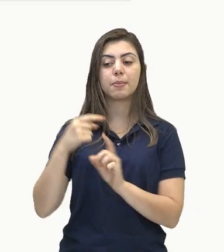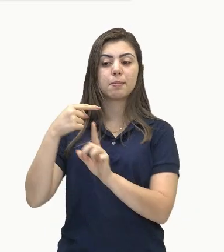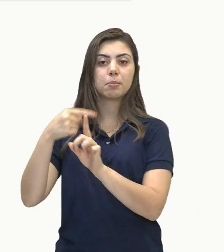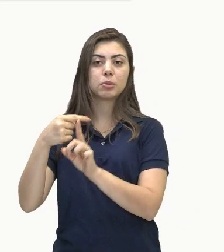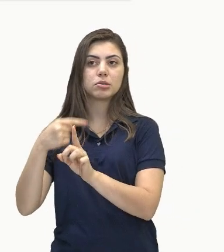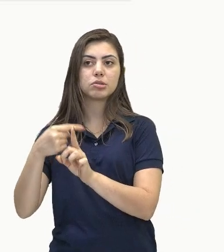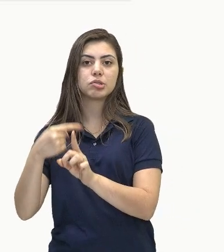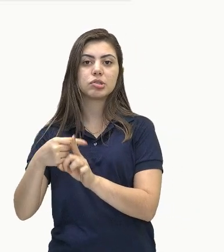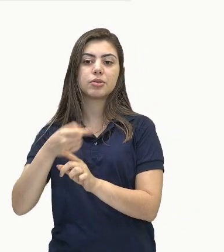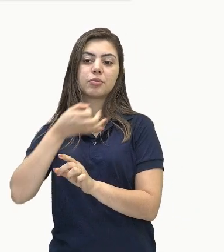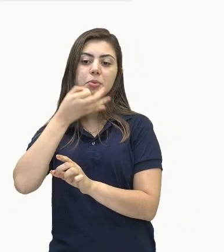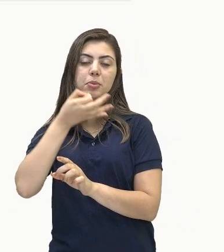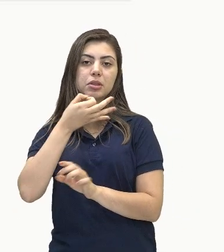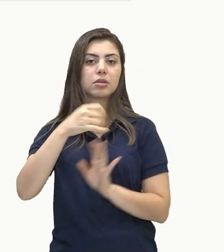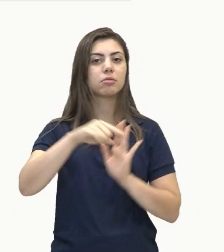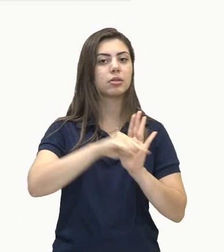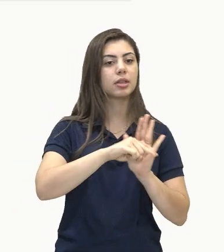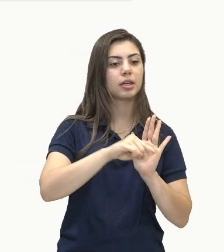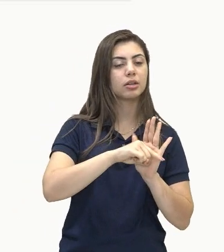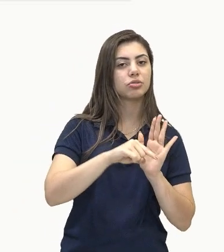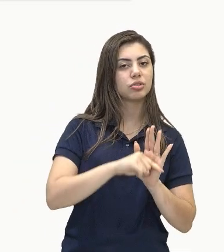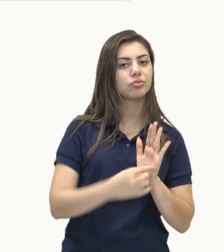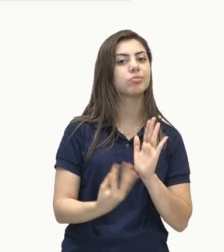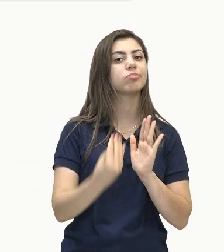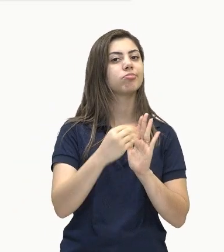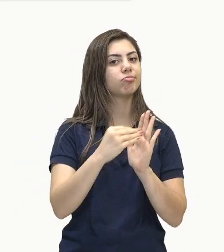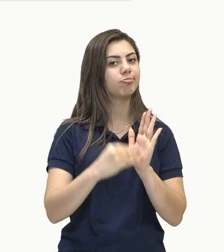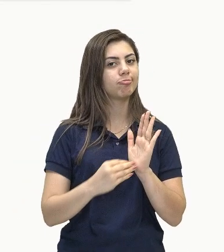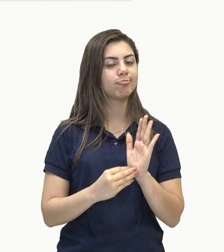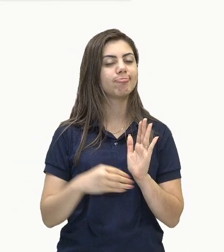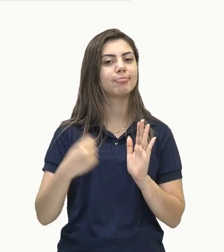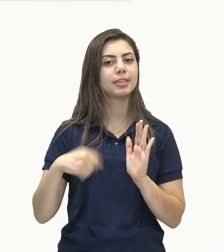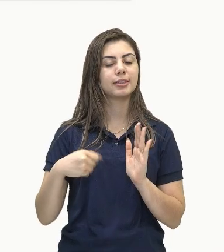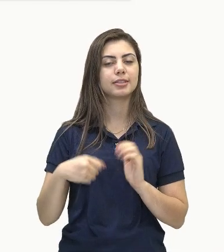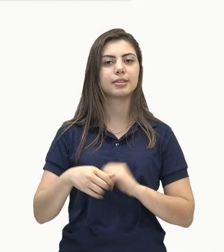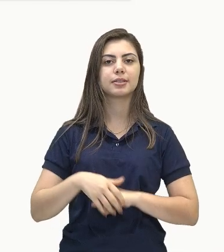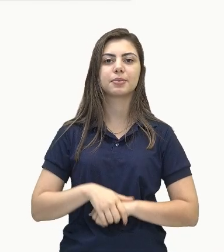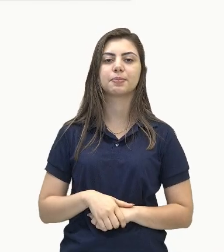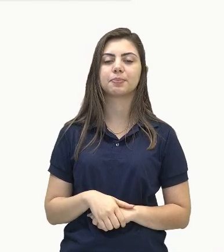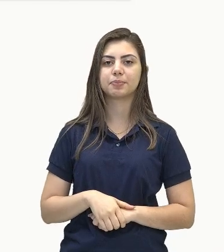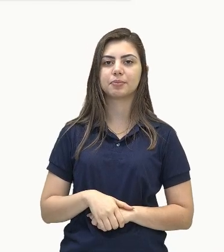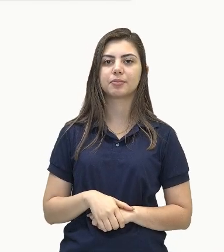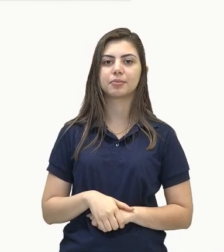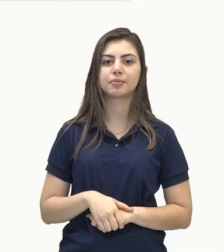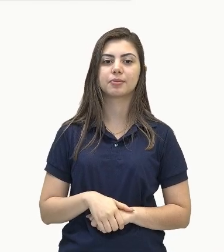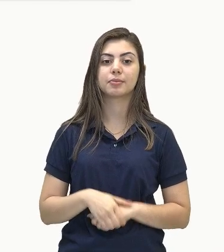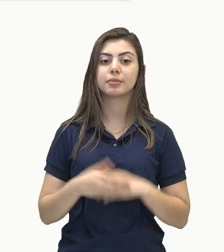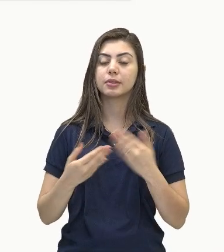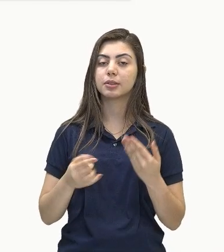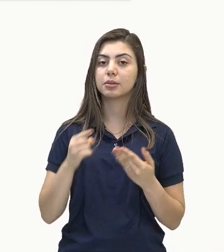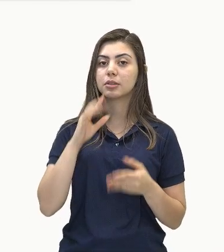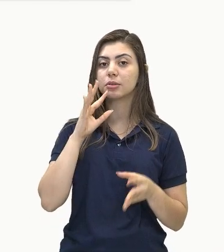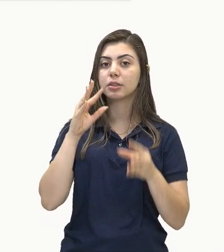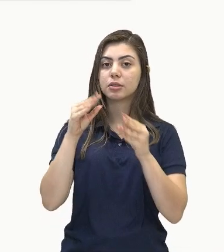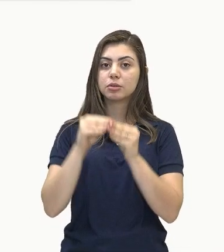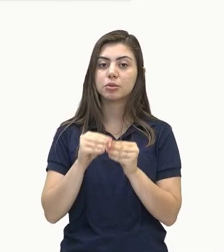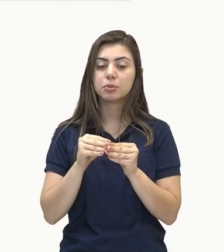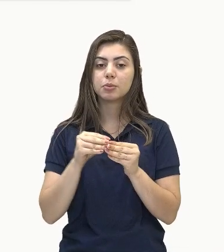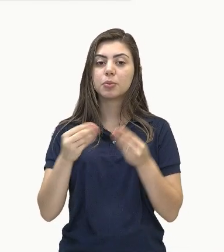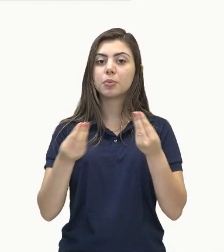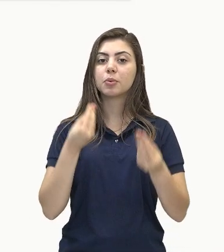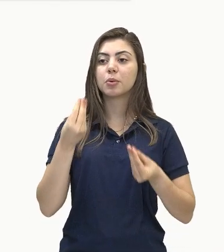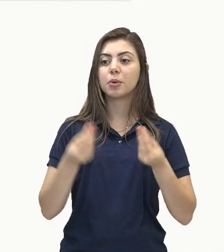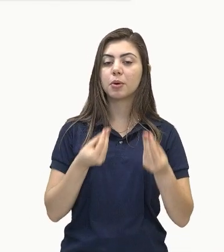positivos e negativos da obra resenhada. Então, a resenha, ela junta